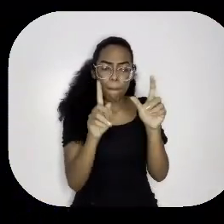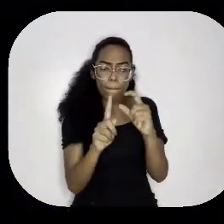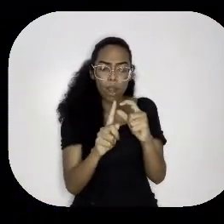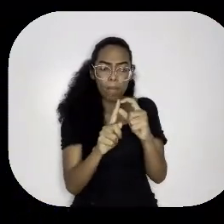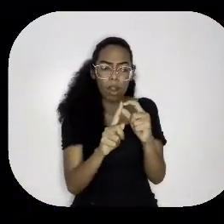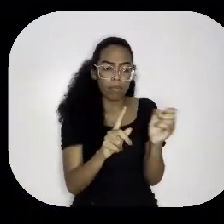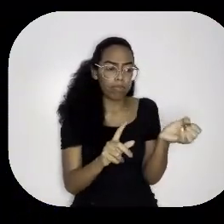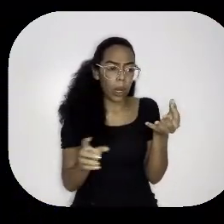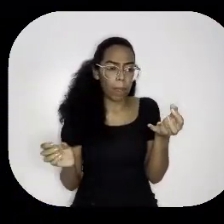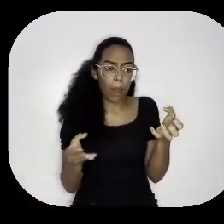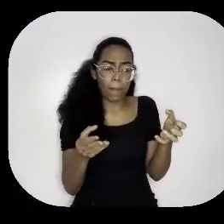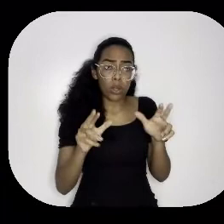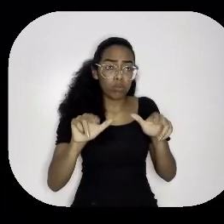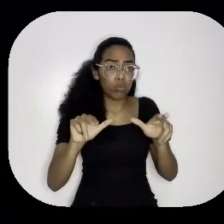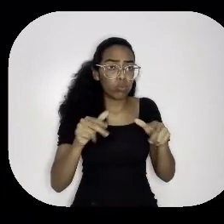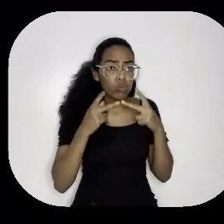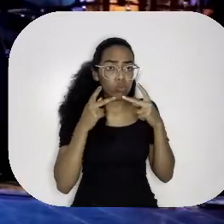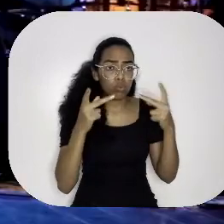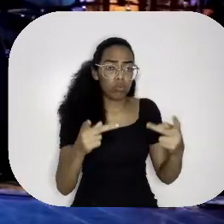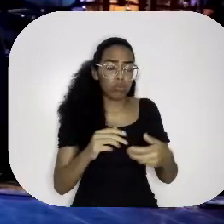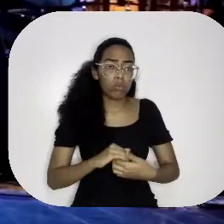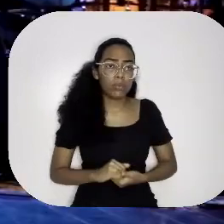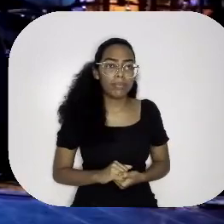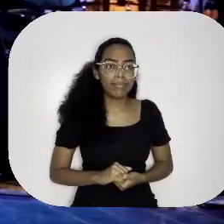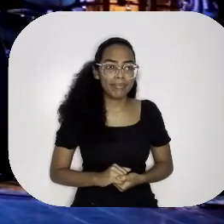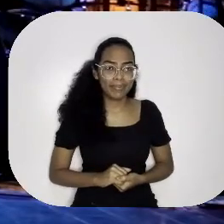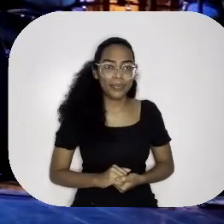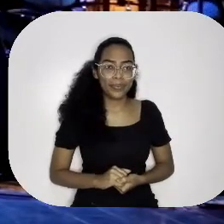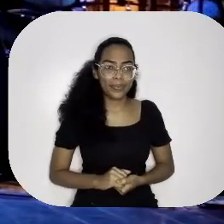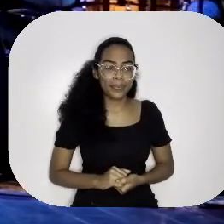outras palavras que tua boca jamais teria dito.